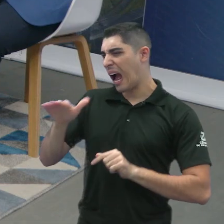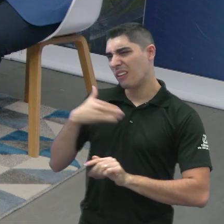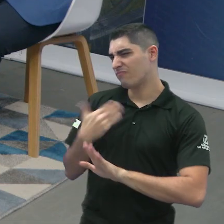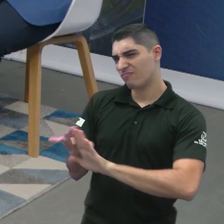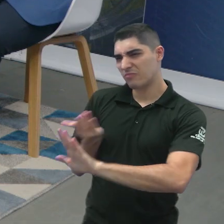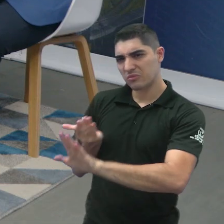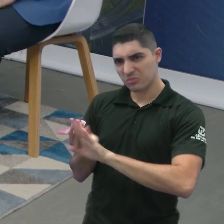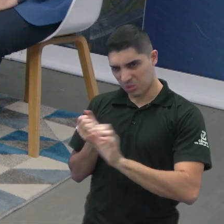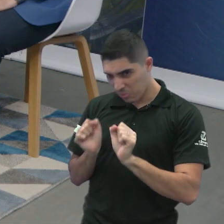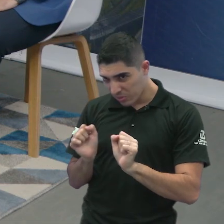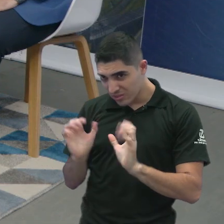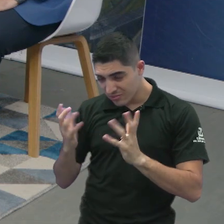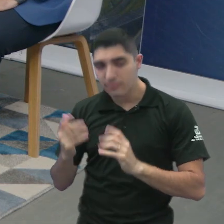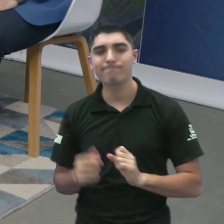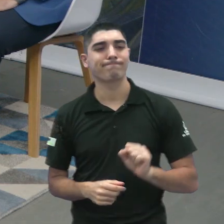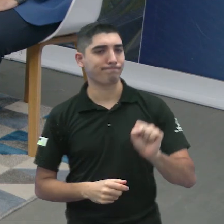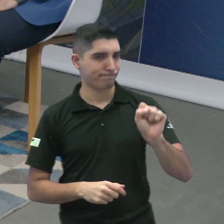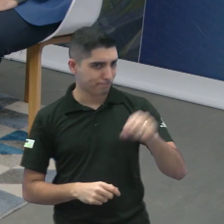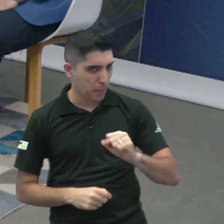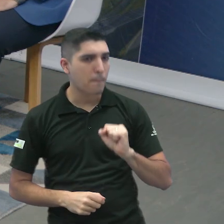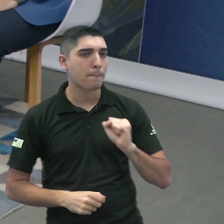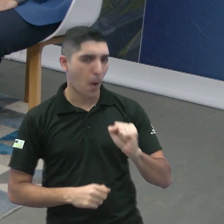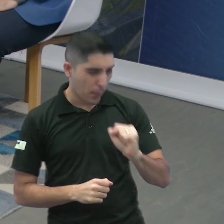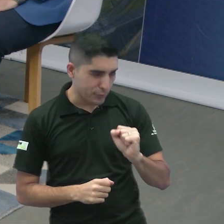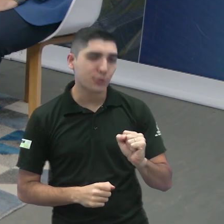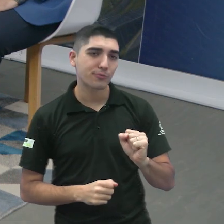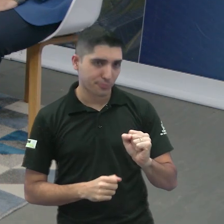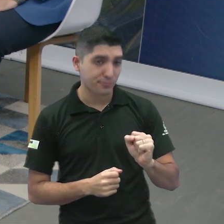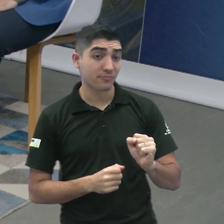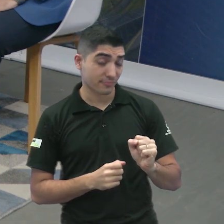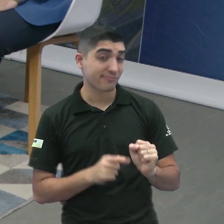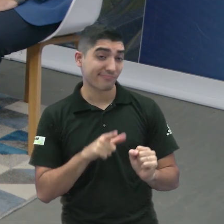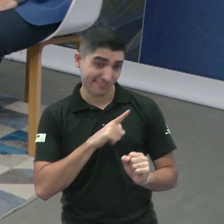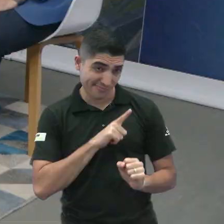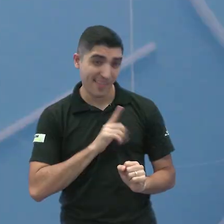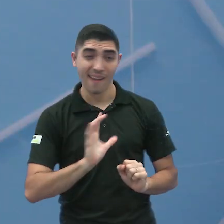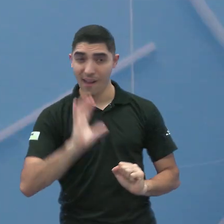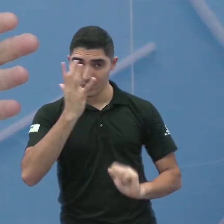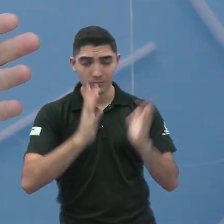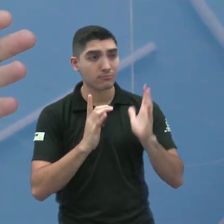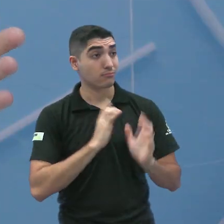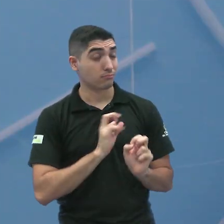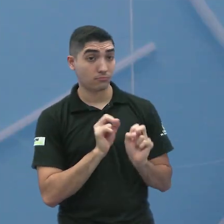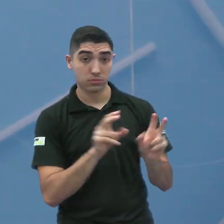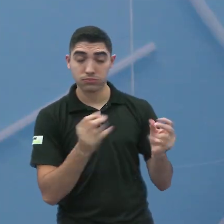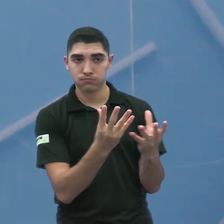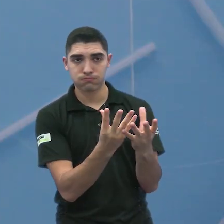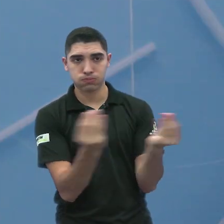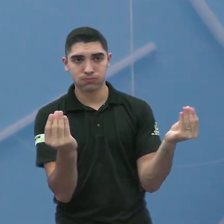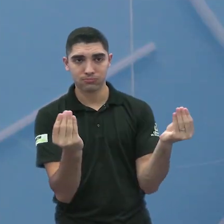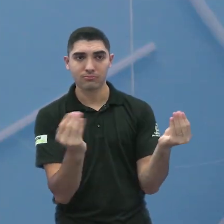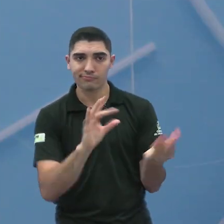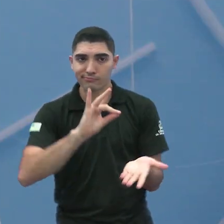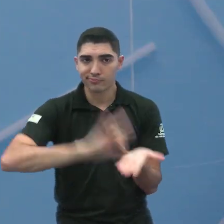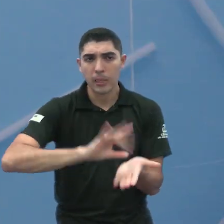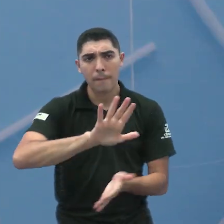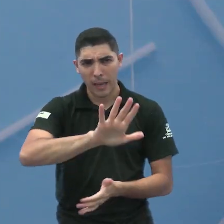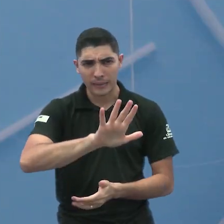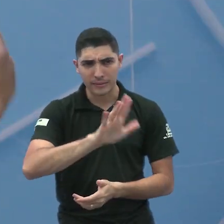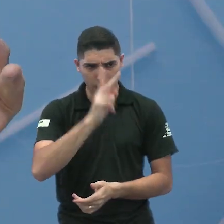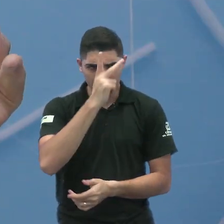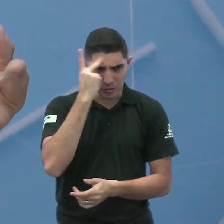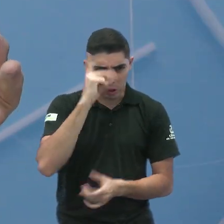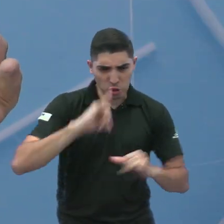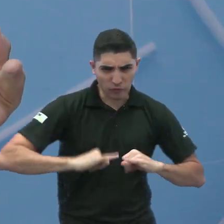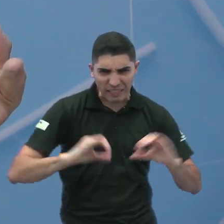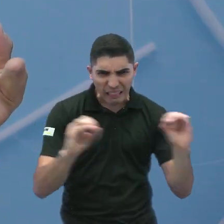sem critérios adequados? Sim, com certeza. Isso, sem dúvida alguma, isso acontece, isso é real. O que não quer dizer que as pessoas não